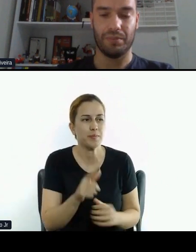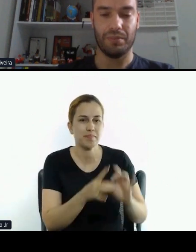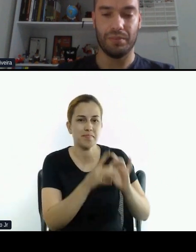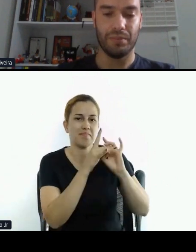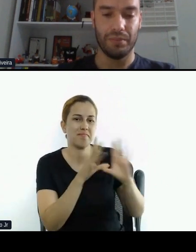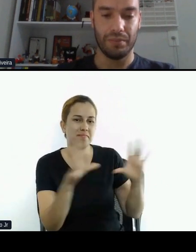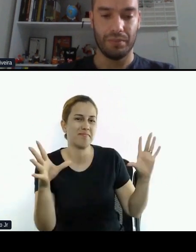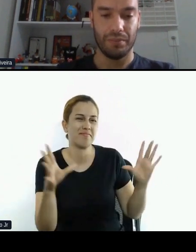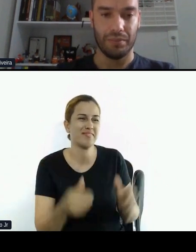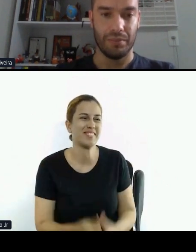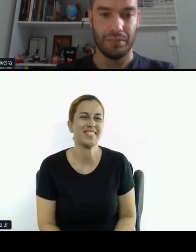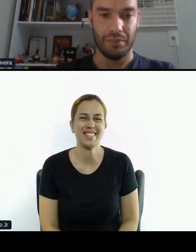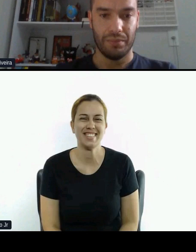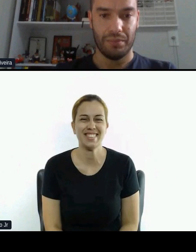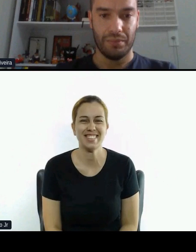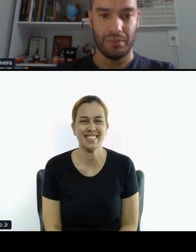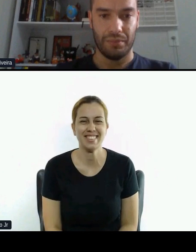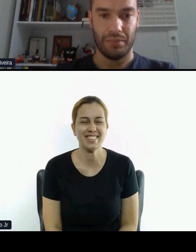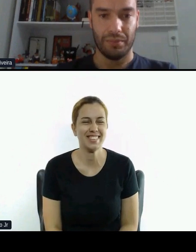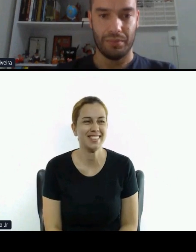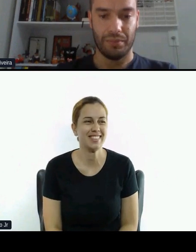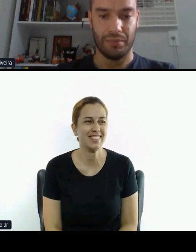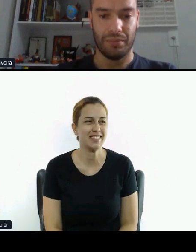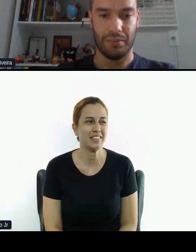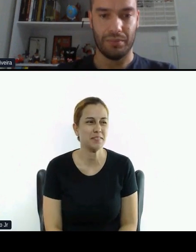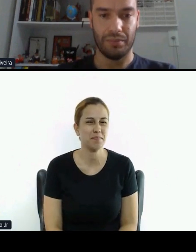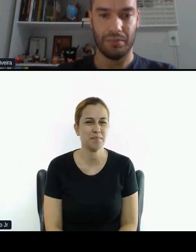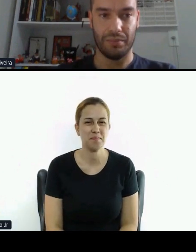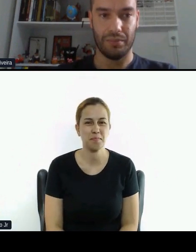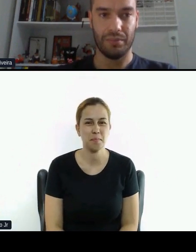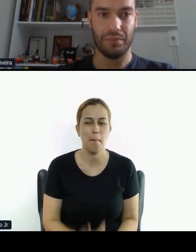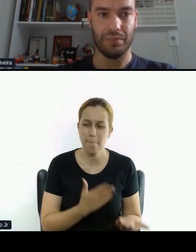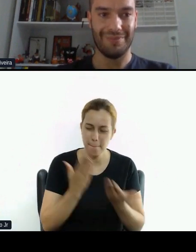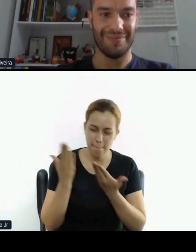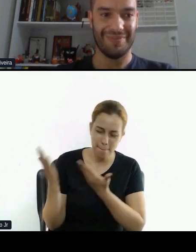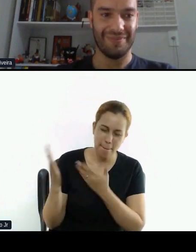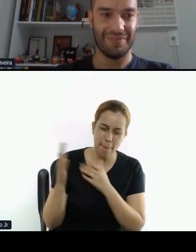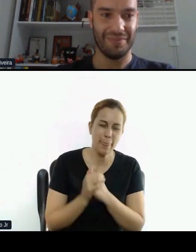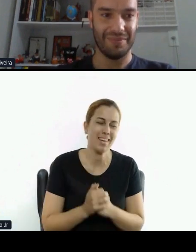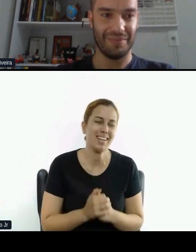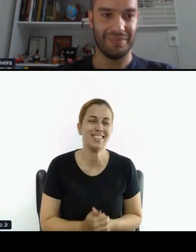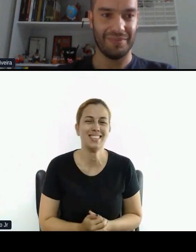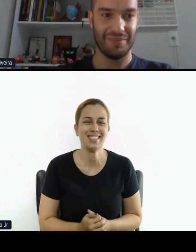quem quer começar? Eu posso começar? Por favor.